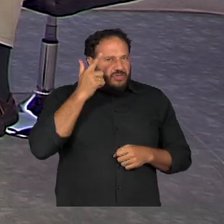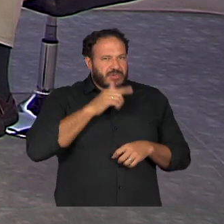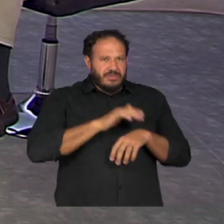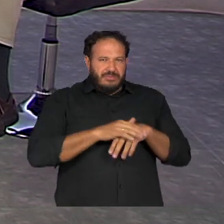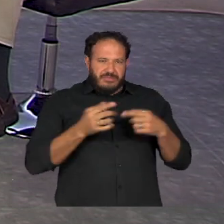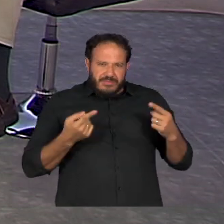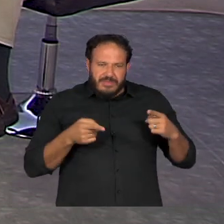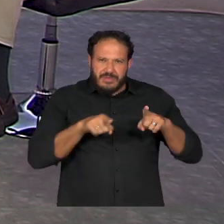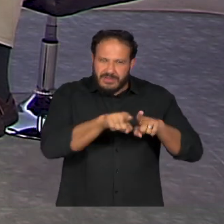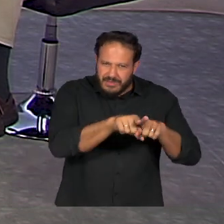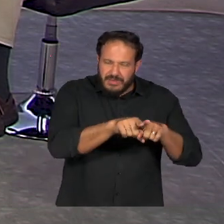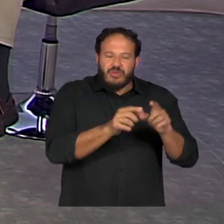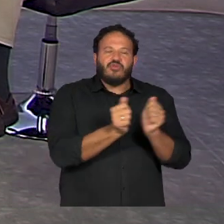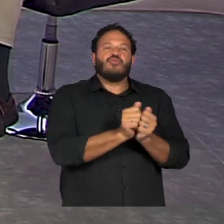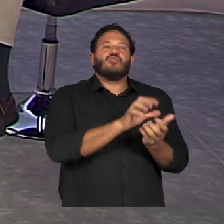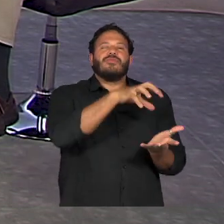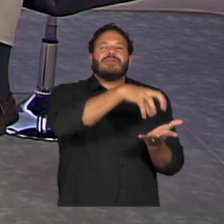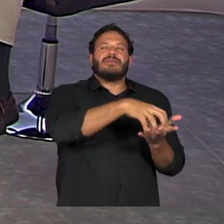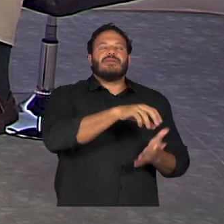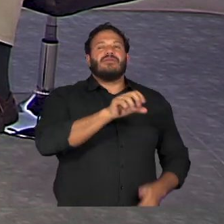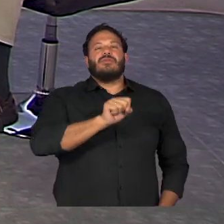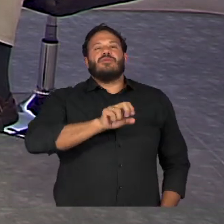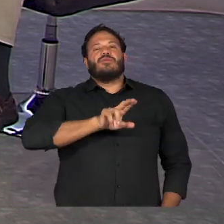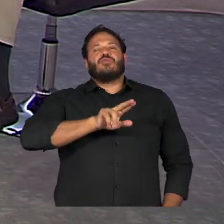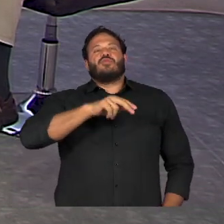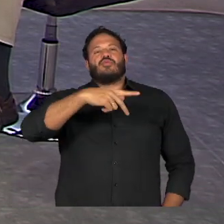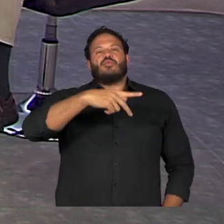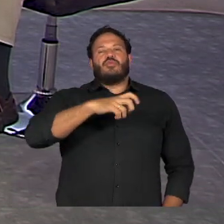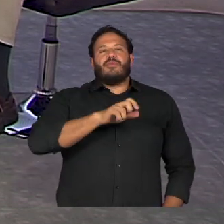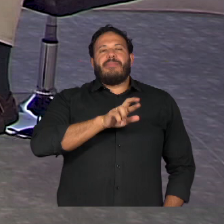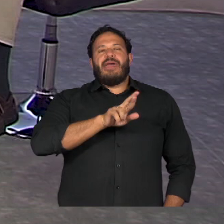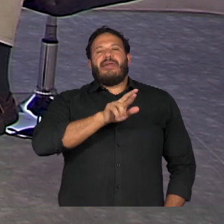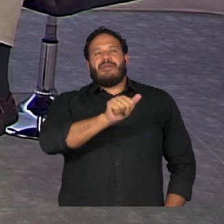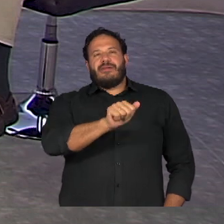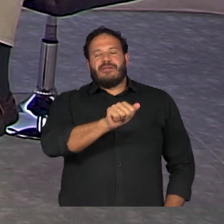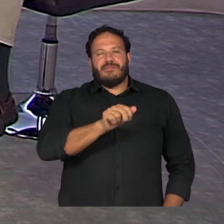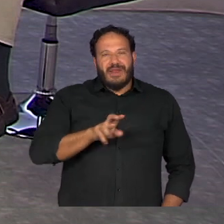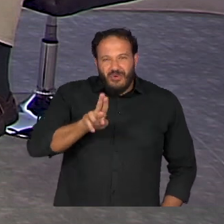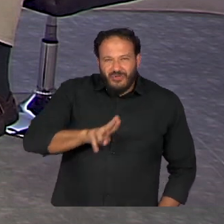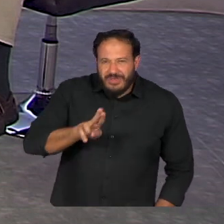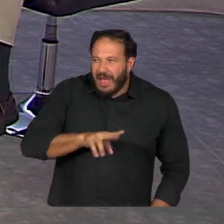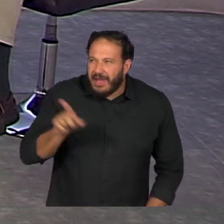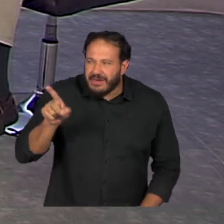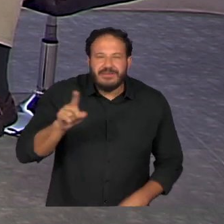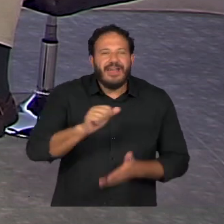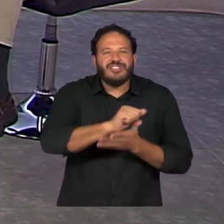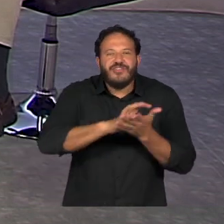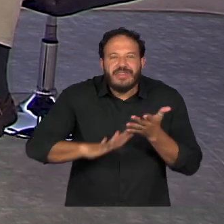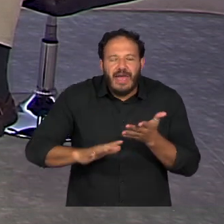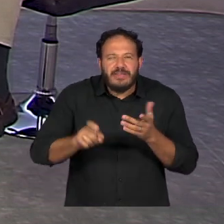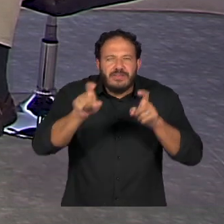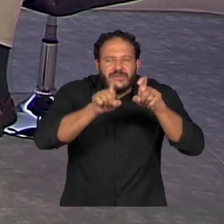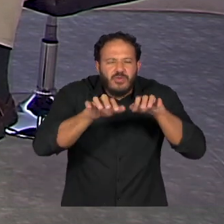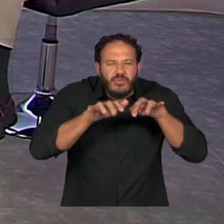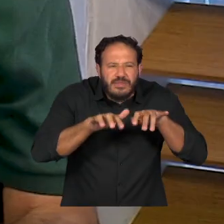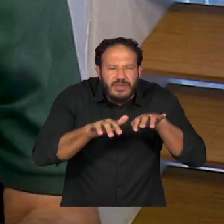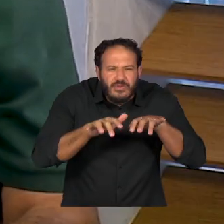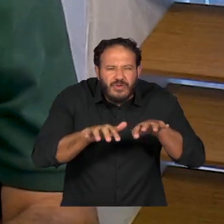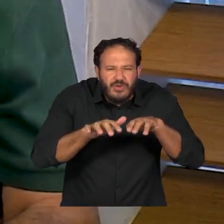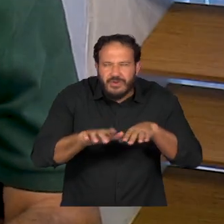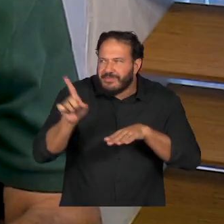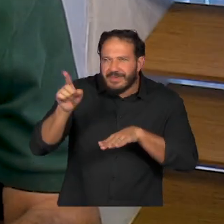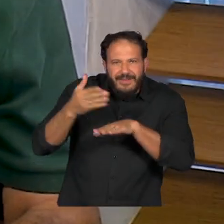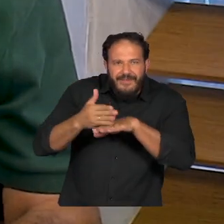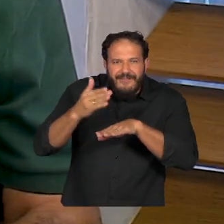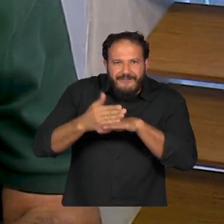supera para aquelas atividades no computador em que eles são treinados para isso Além disso